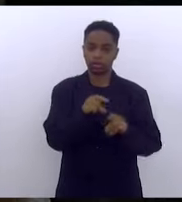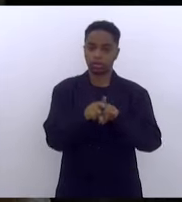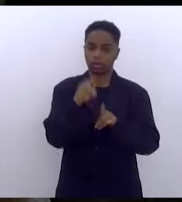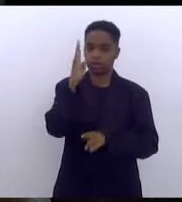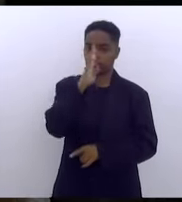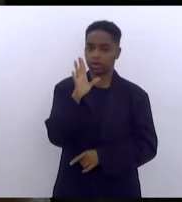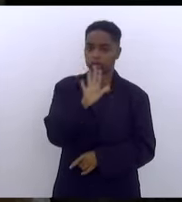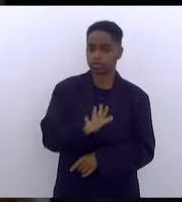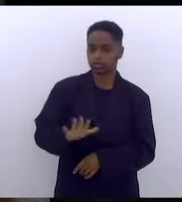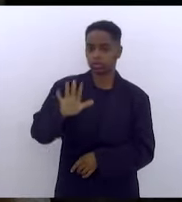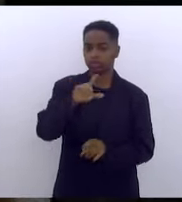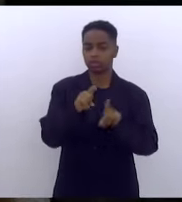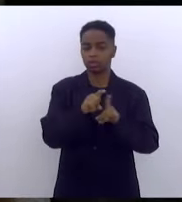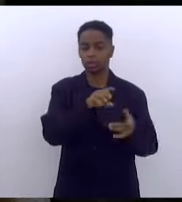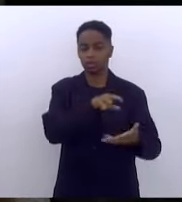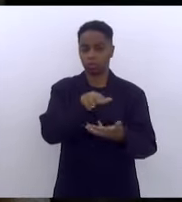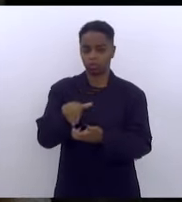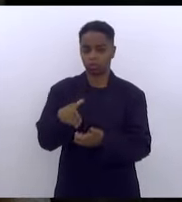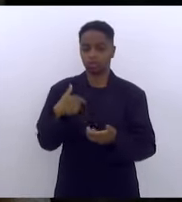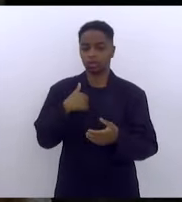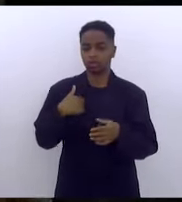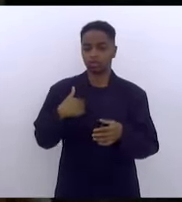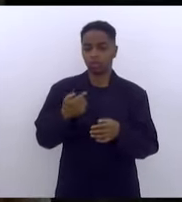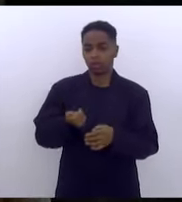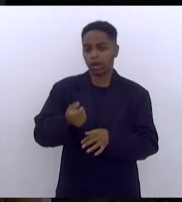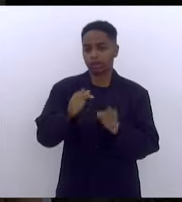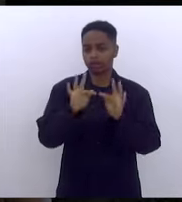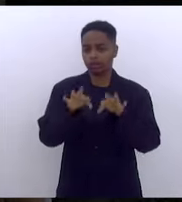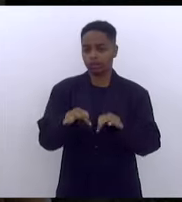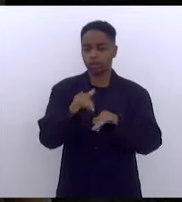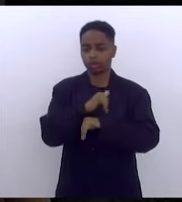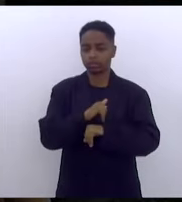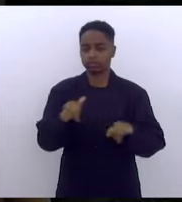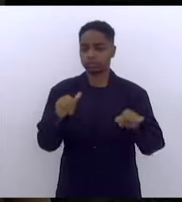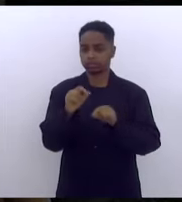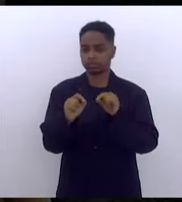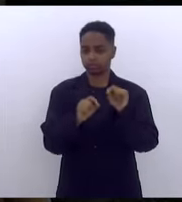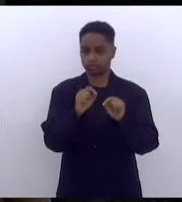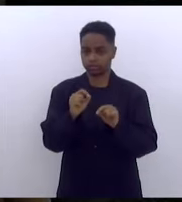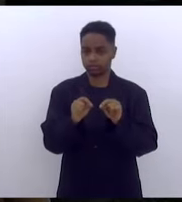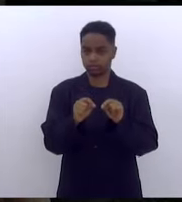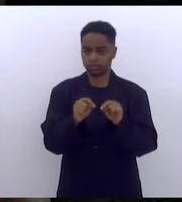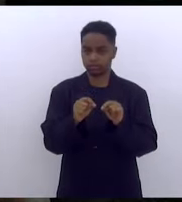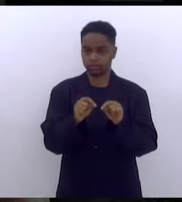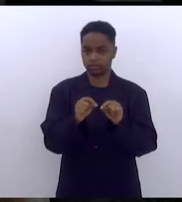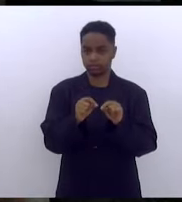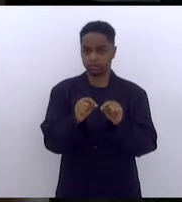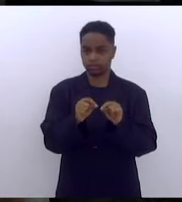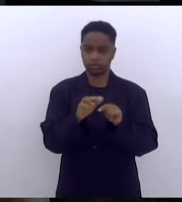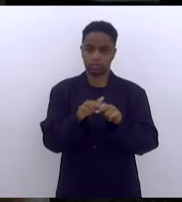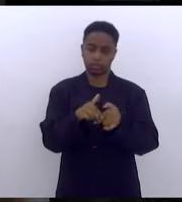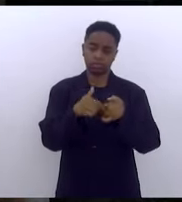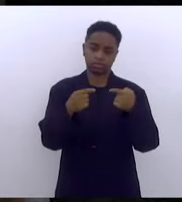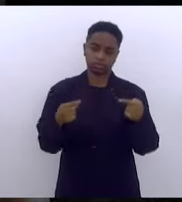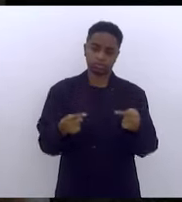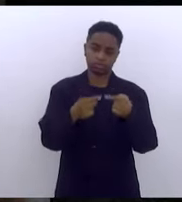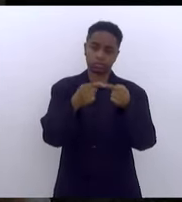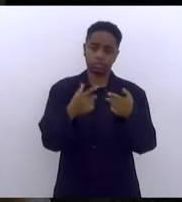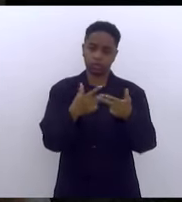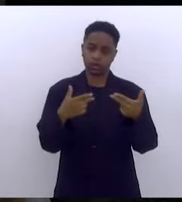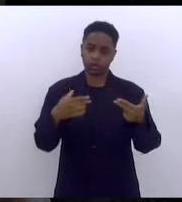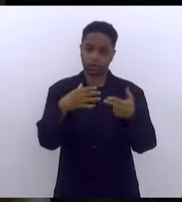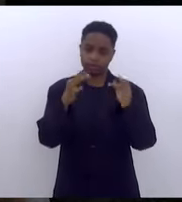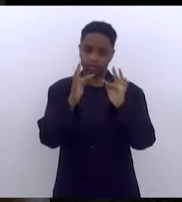em todo o mundo. Queria só, para concluir, presidente, dizer o seguinte. Por uma coincidência feliz, o tema